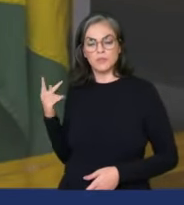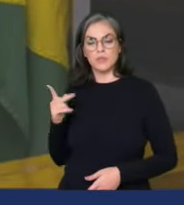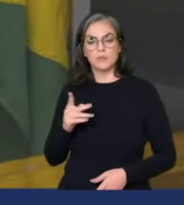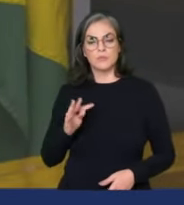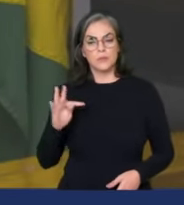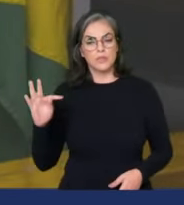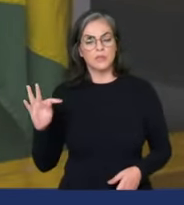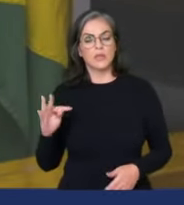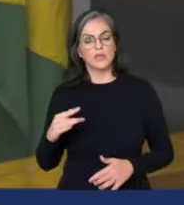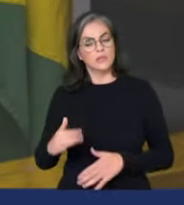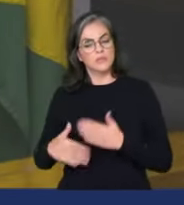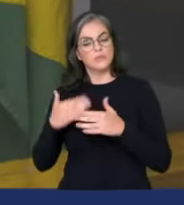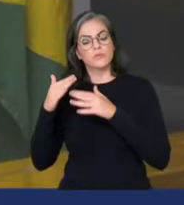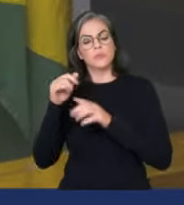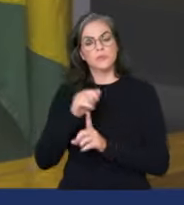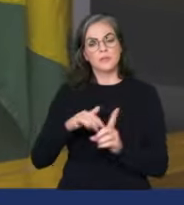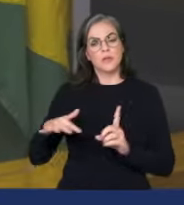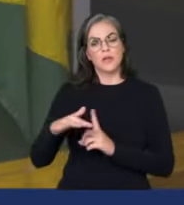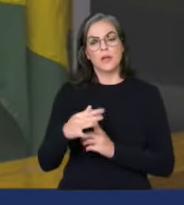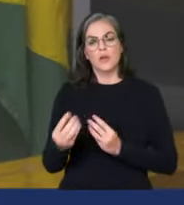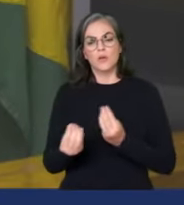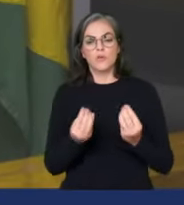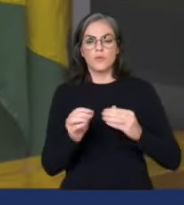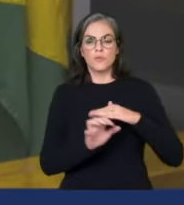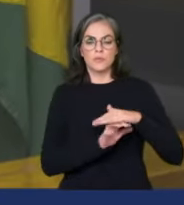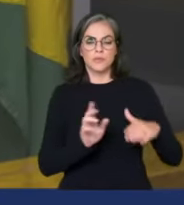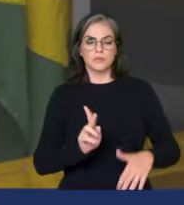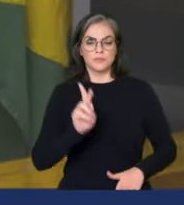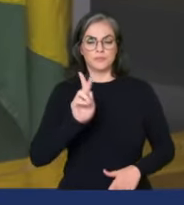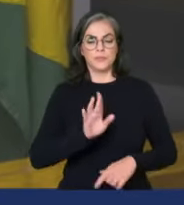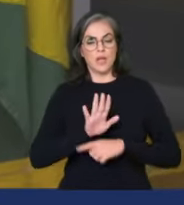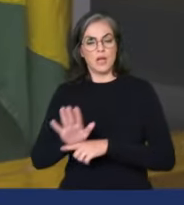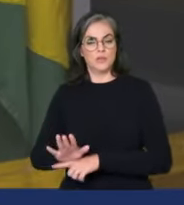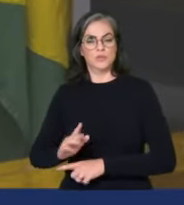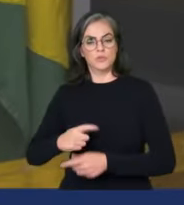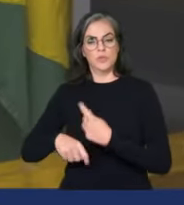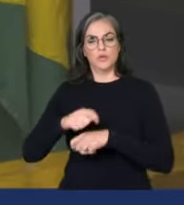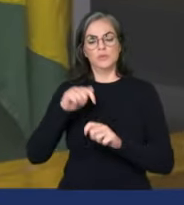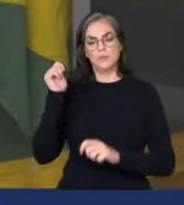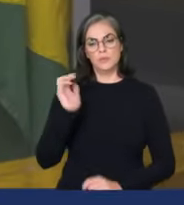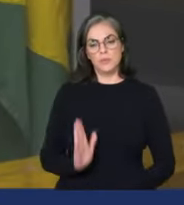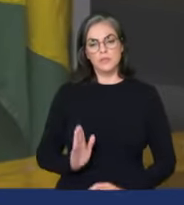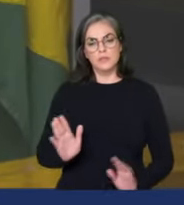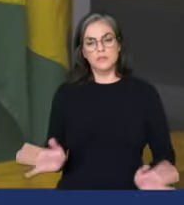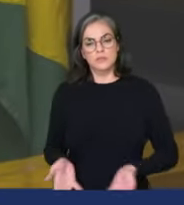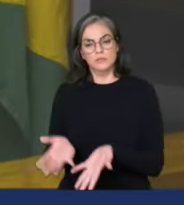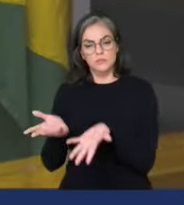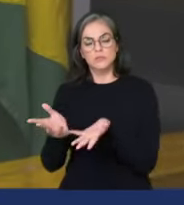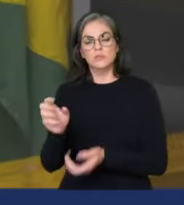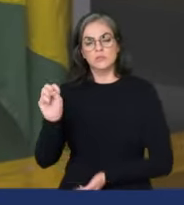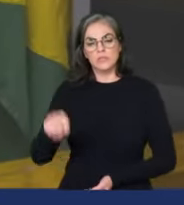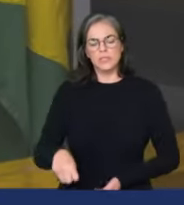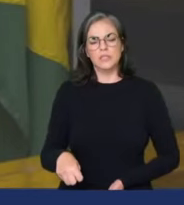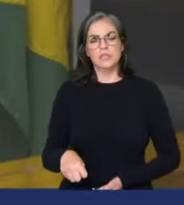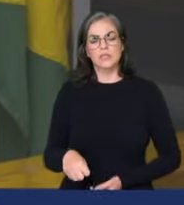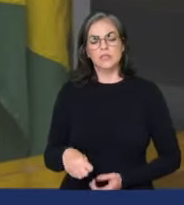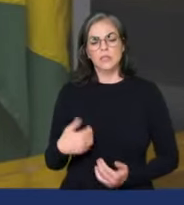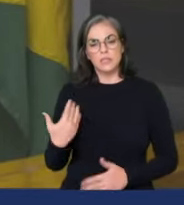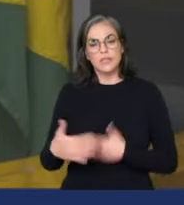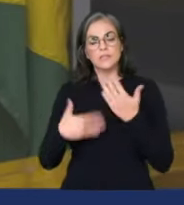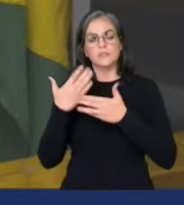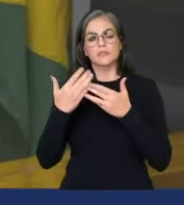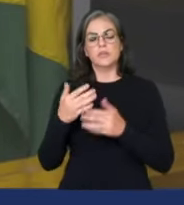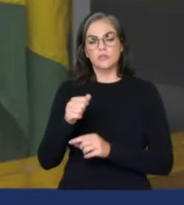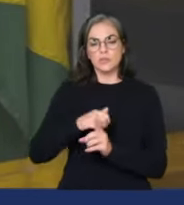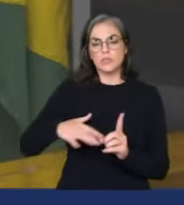desenvolvimentistas, era uma empresa indutora da economia brasileira. Era uma empresa que promovia o desenvolvimento